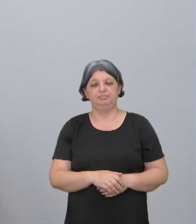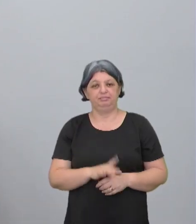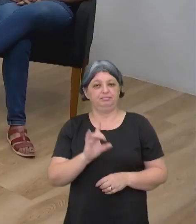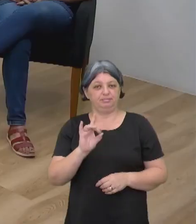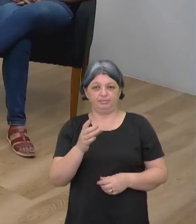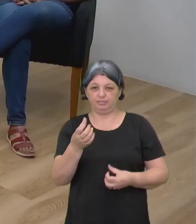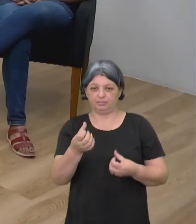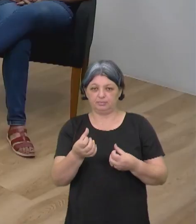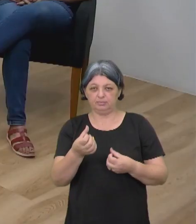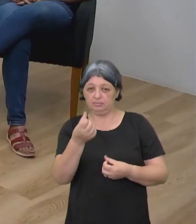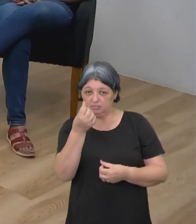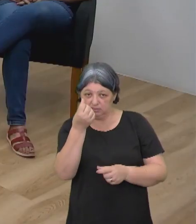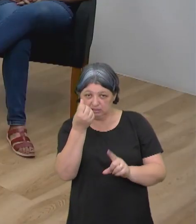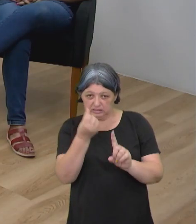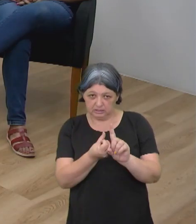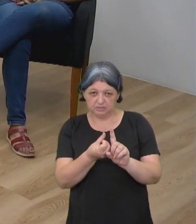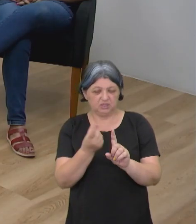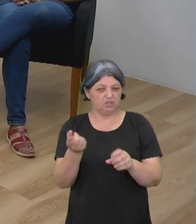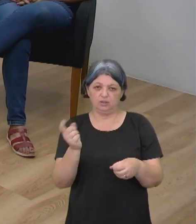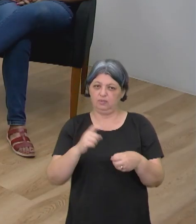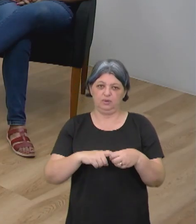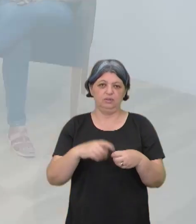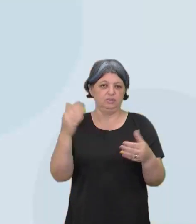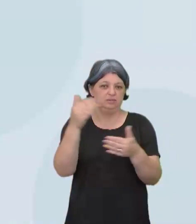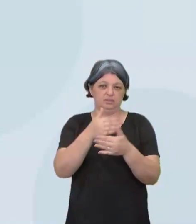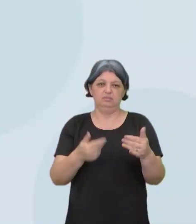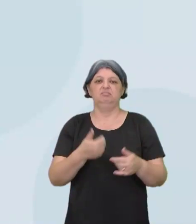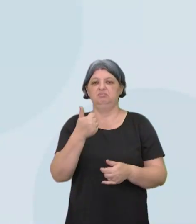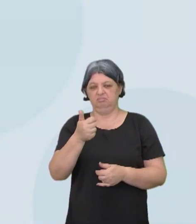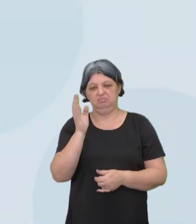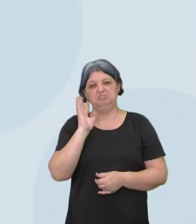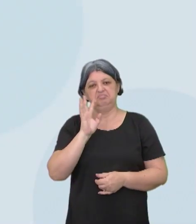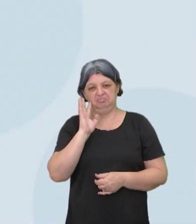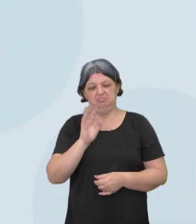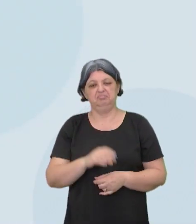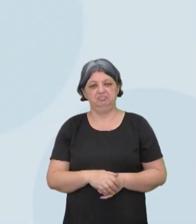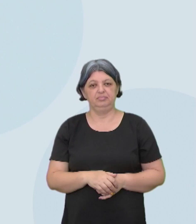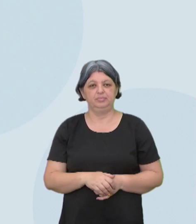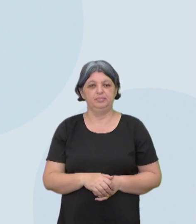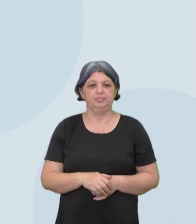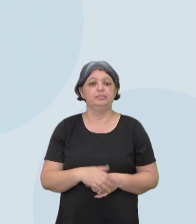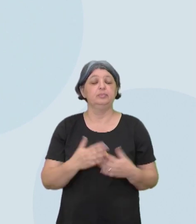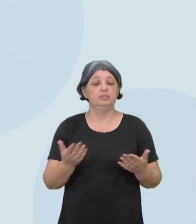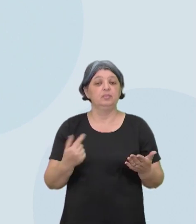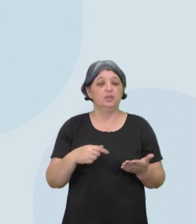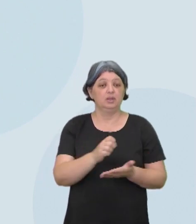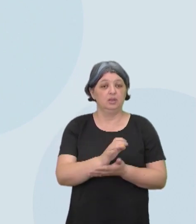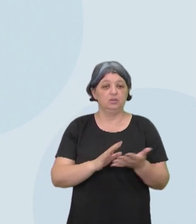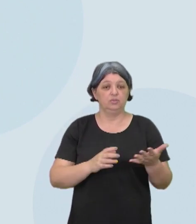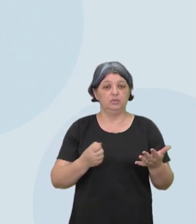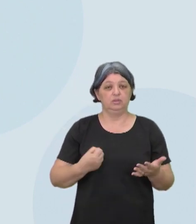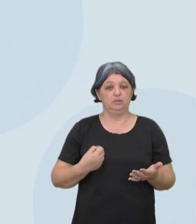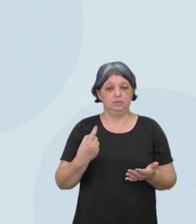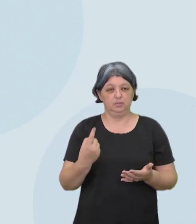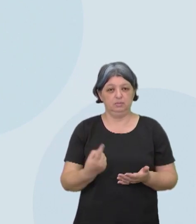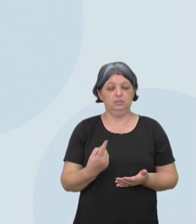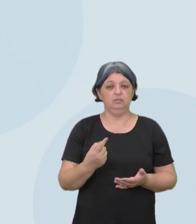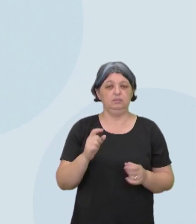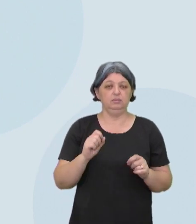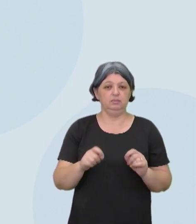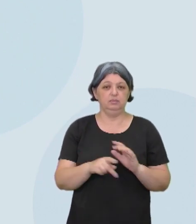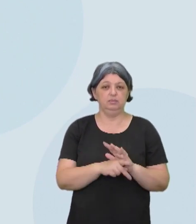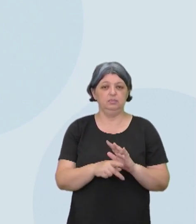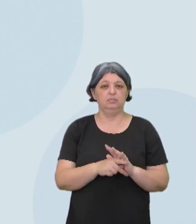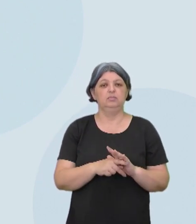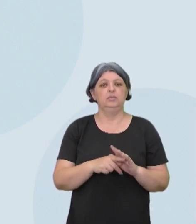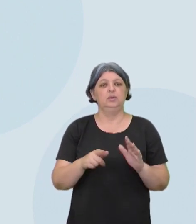meses. É só apontar o slide. É isso aí, pessoal. Bacana para a participação de todo mundo. Atividade 1 trabalhando com geologia, um pouco da